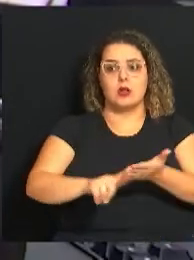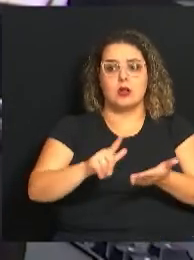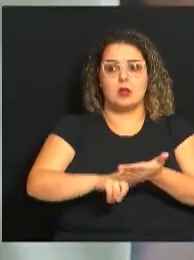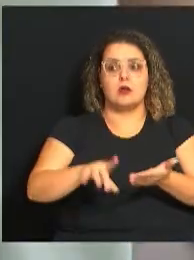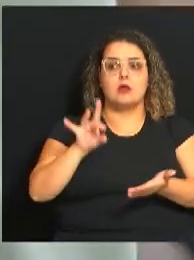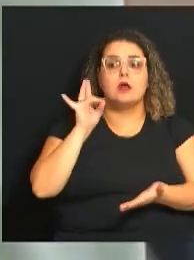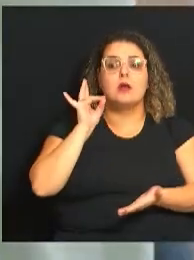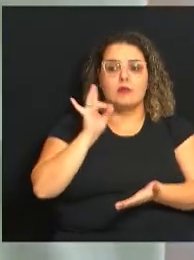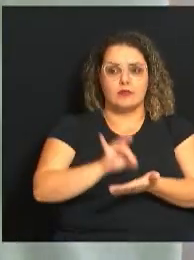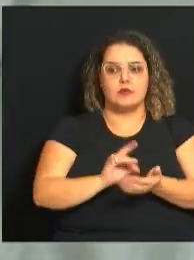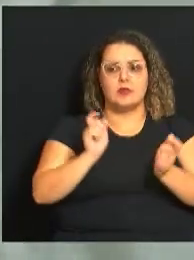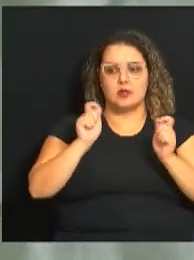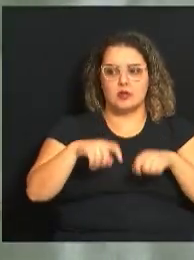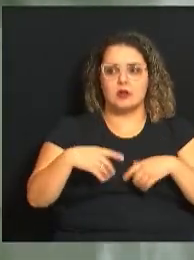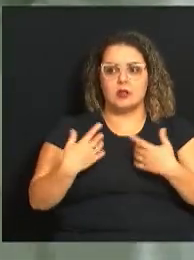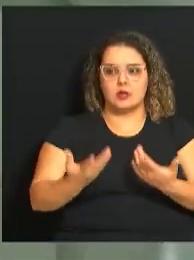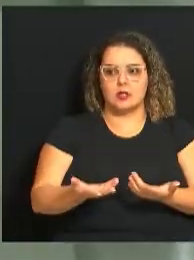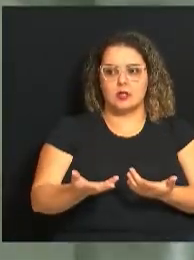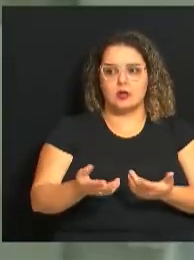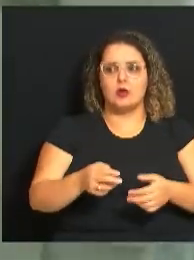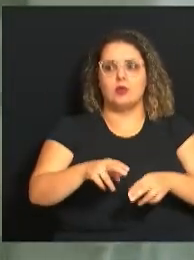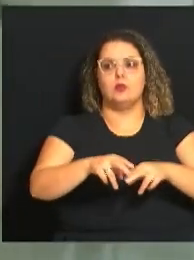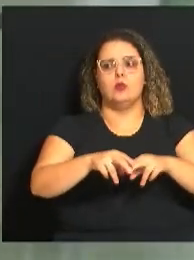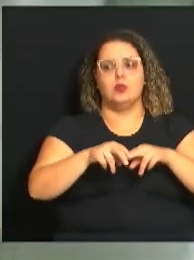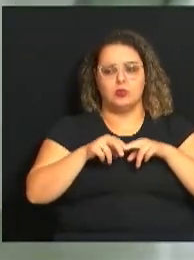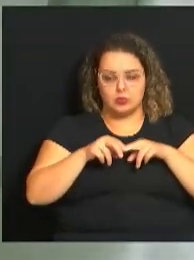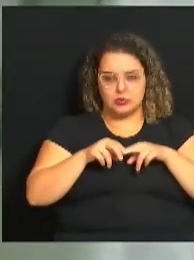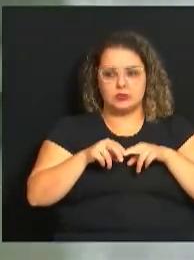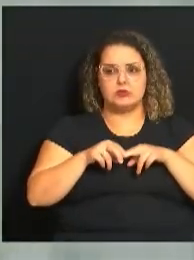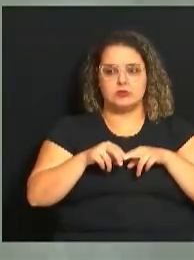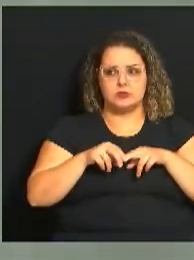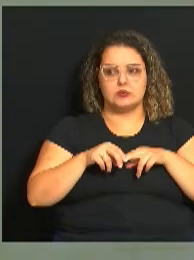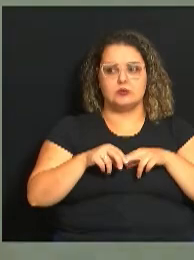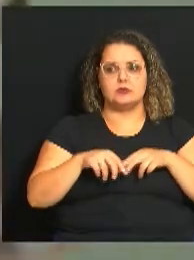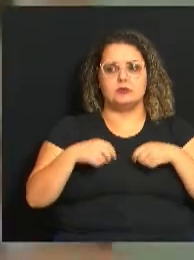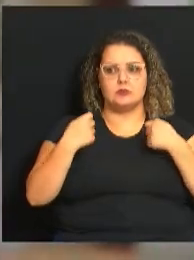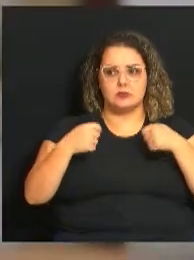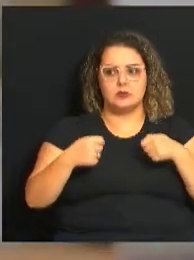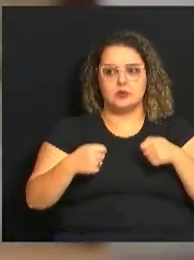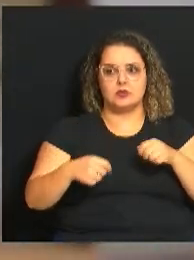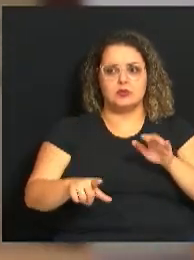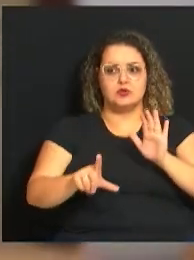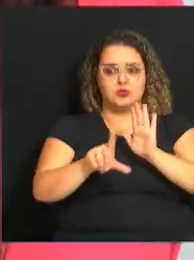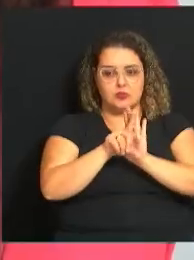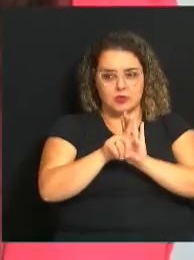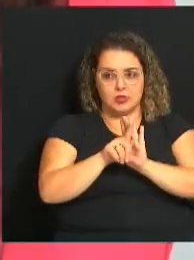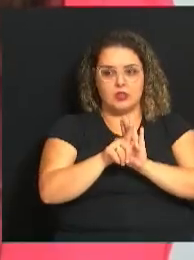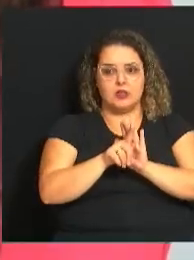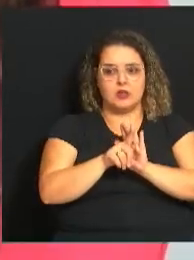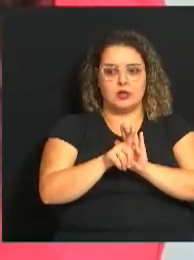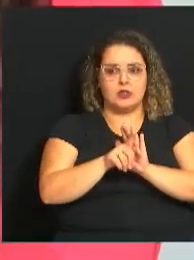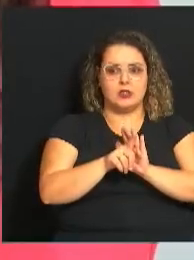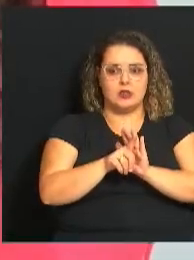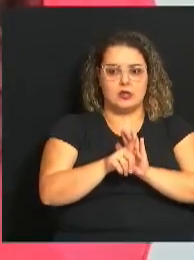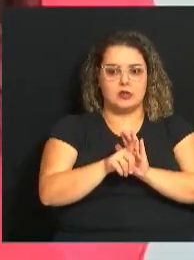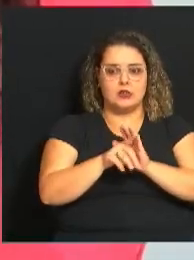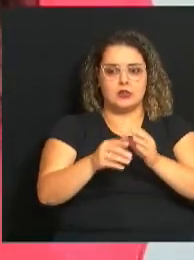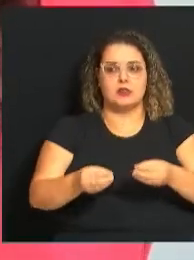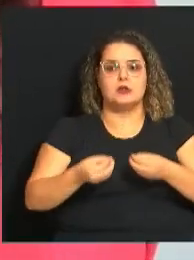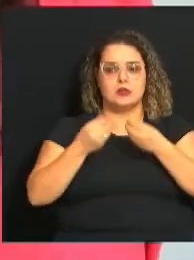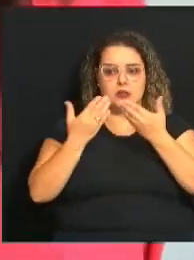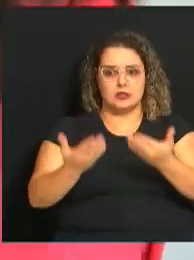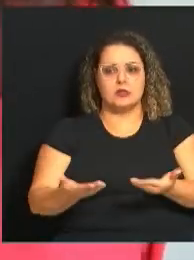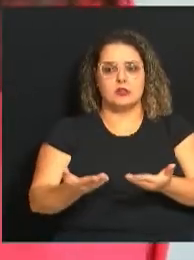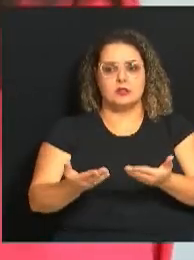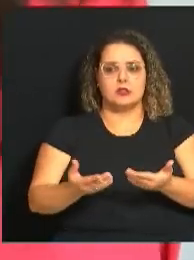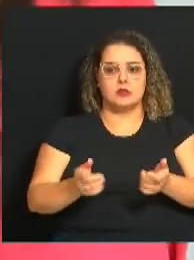eficaz. Daí a necessidade, então, de uma legislação que dê condições para que as